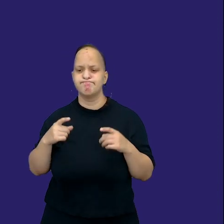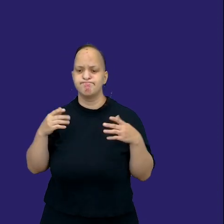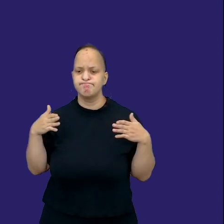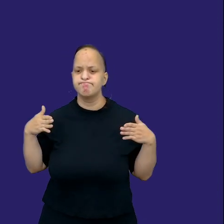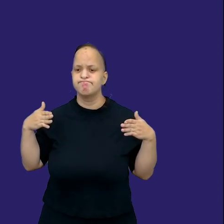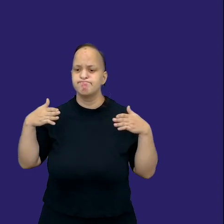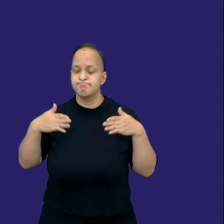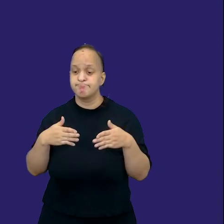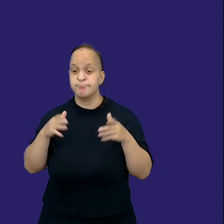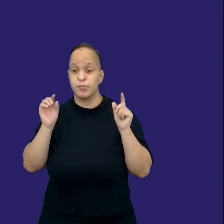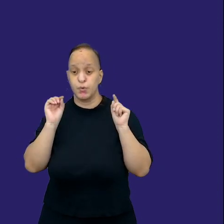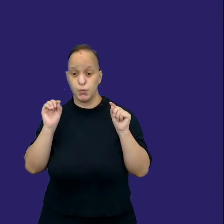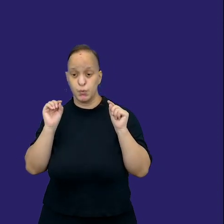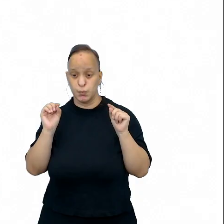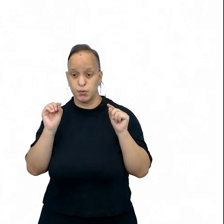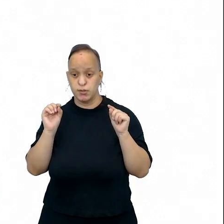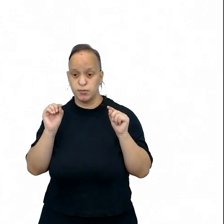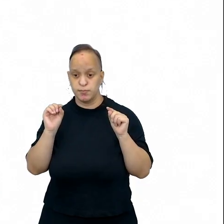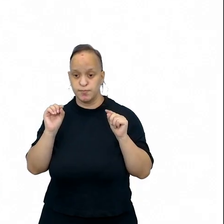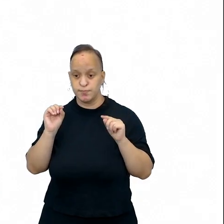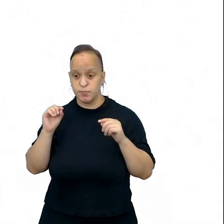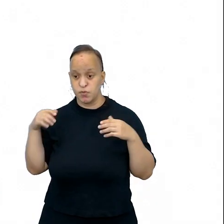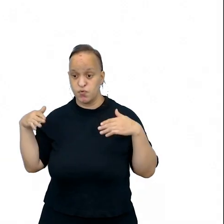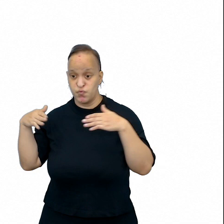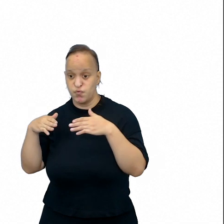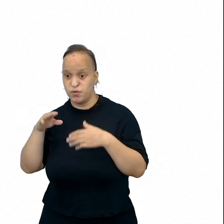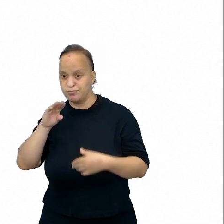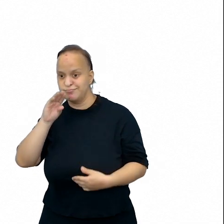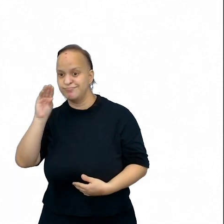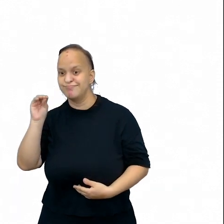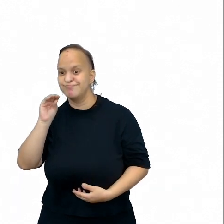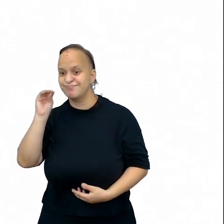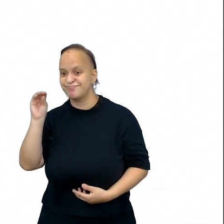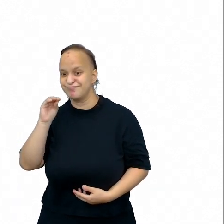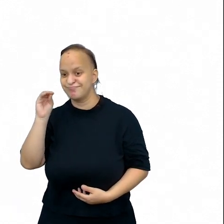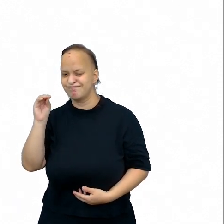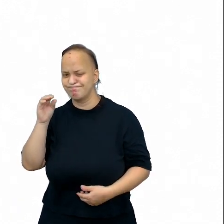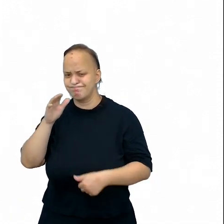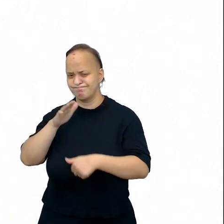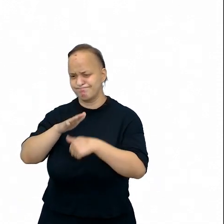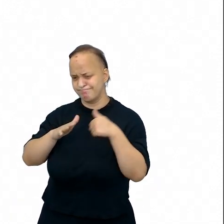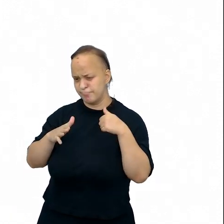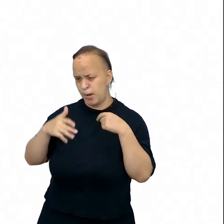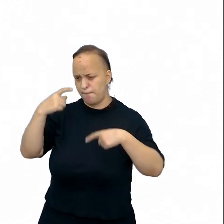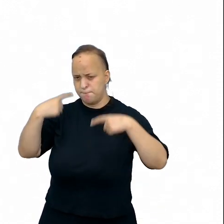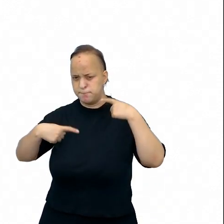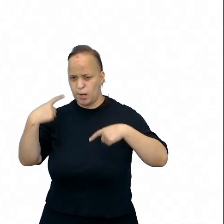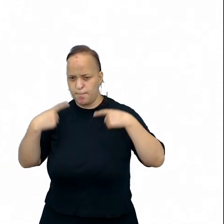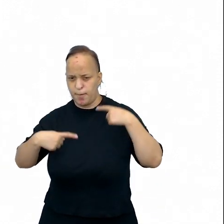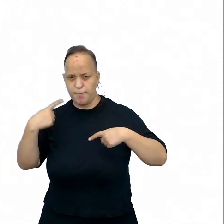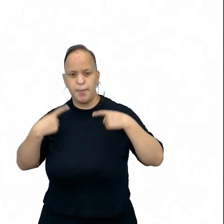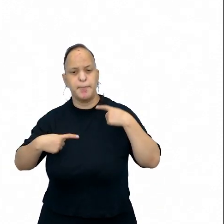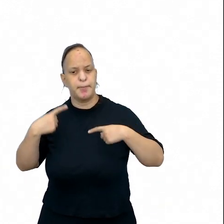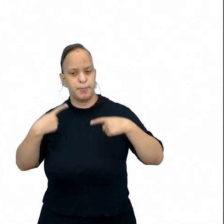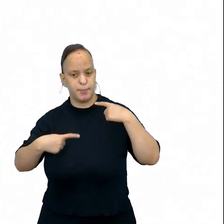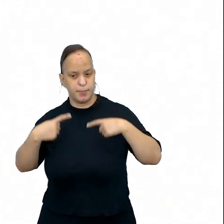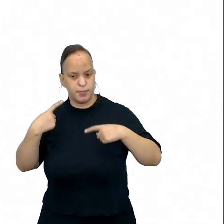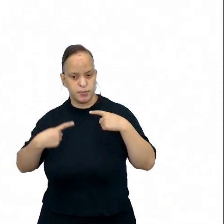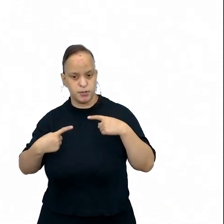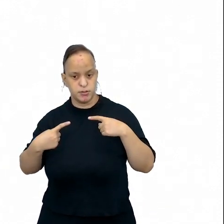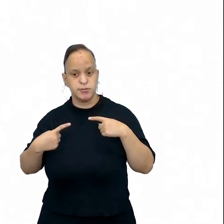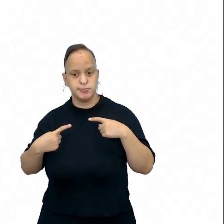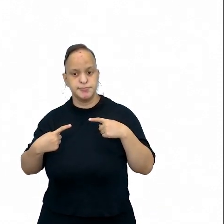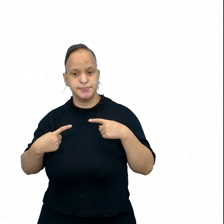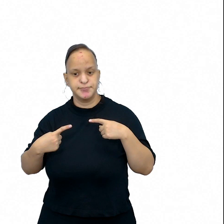né, alguns aspectos orais. Então, vamos lá. A primeira pode ser um debate regrado, né, onde em algum